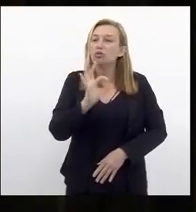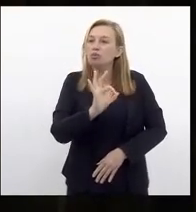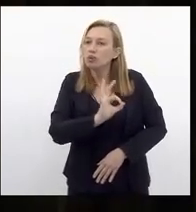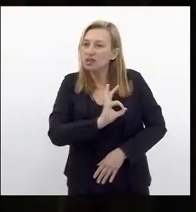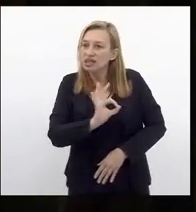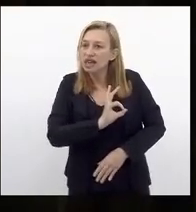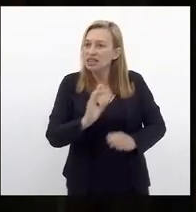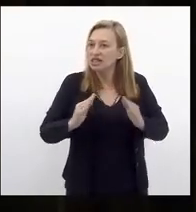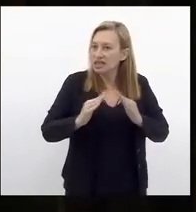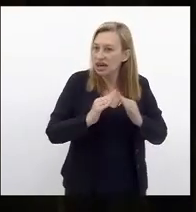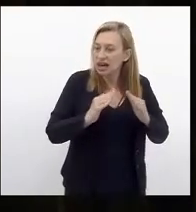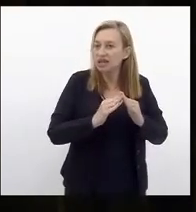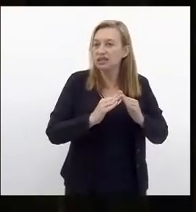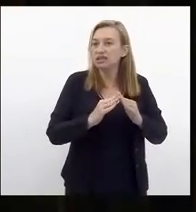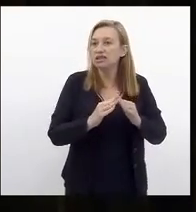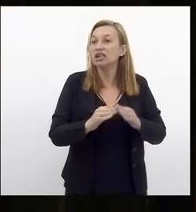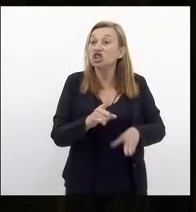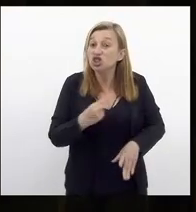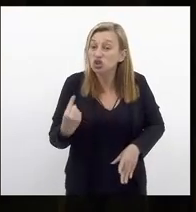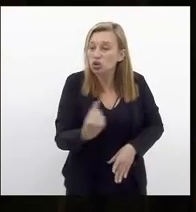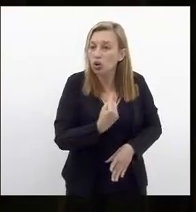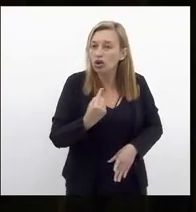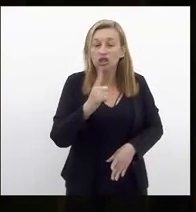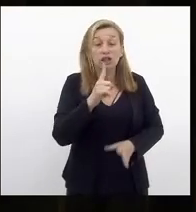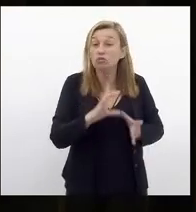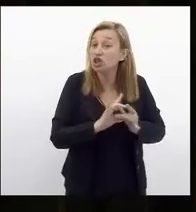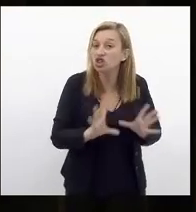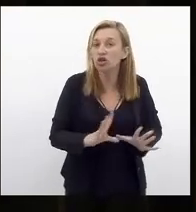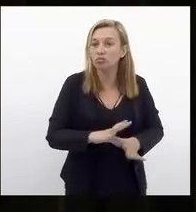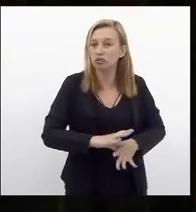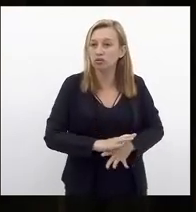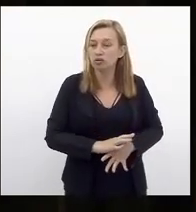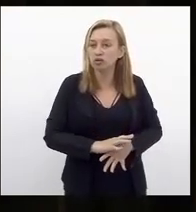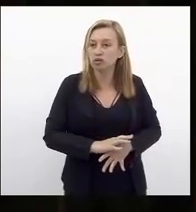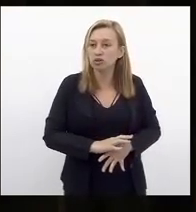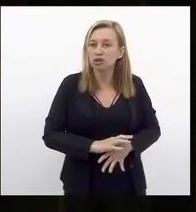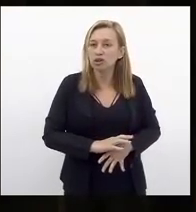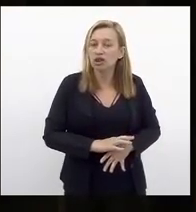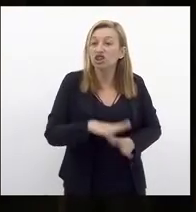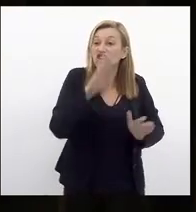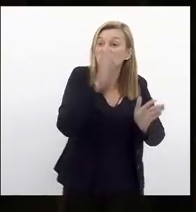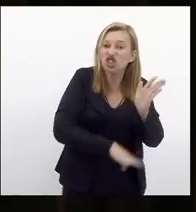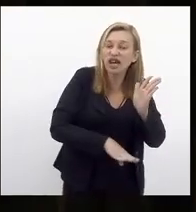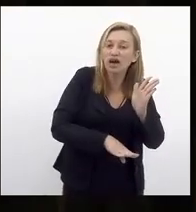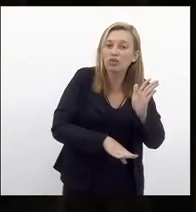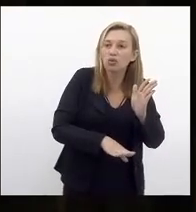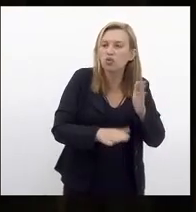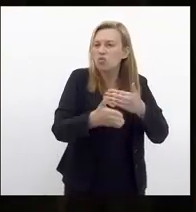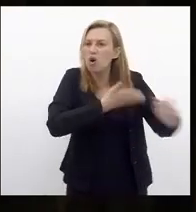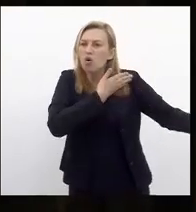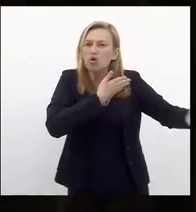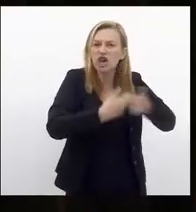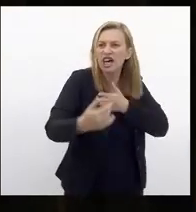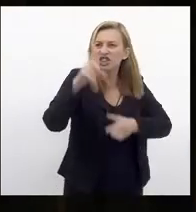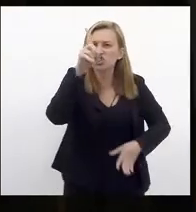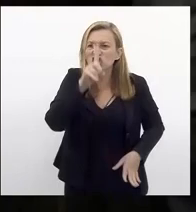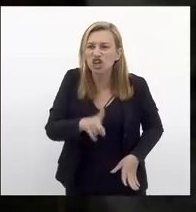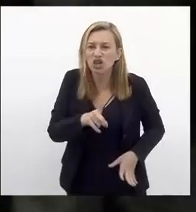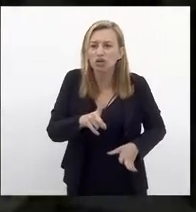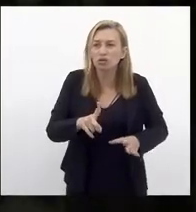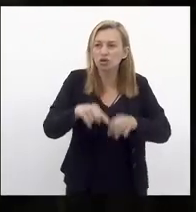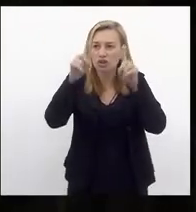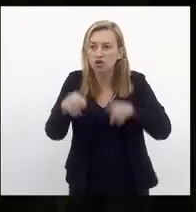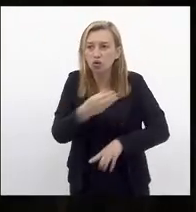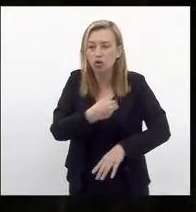policiais dessa casa que nós não permitiu hoje Se fosse tirado qualquer direito da